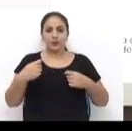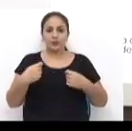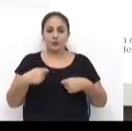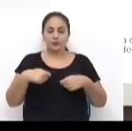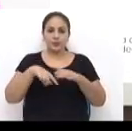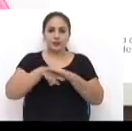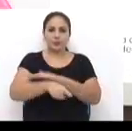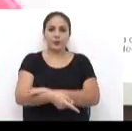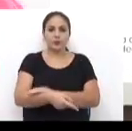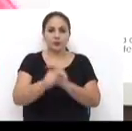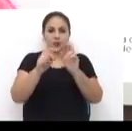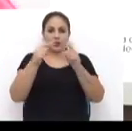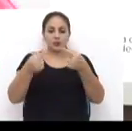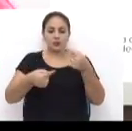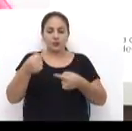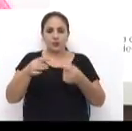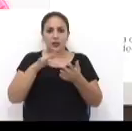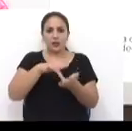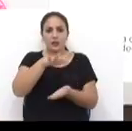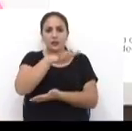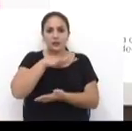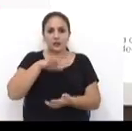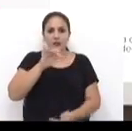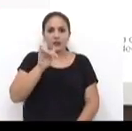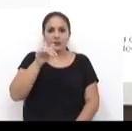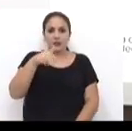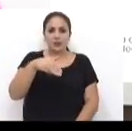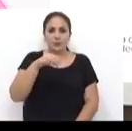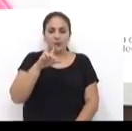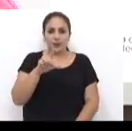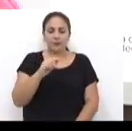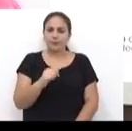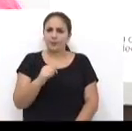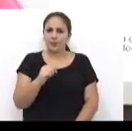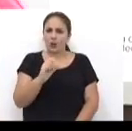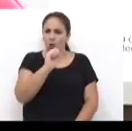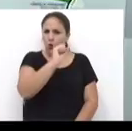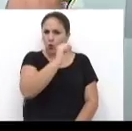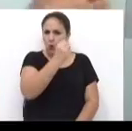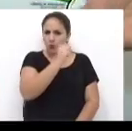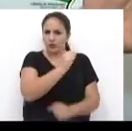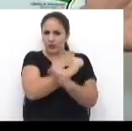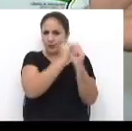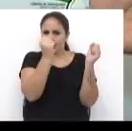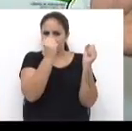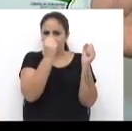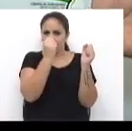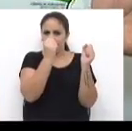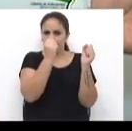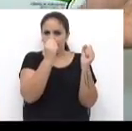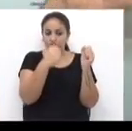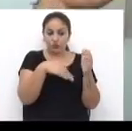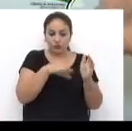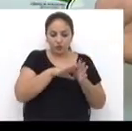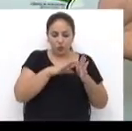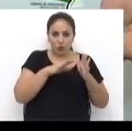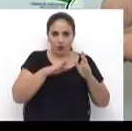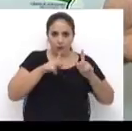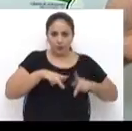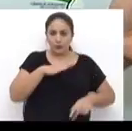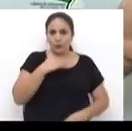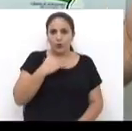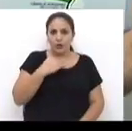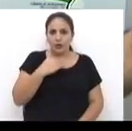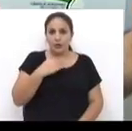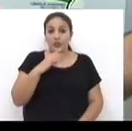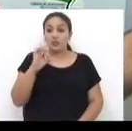e Direitos Humanos, deve aprofundar o debate sobre a realidade do IML. 8 horas da manhã, o corpo chegar ao